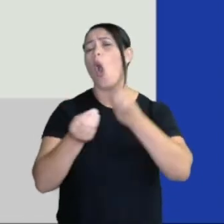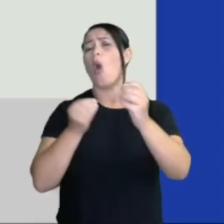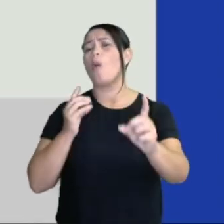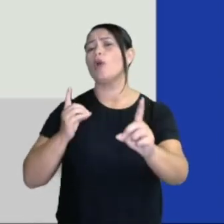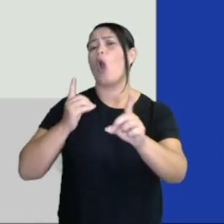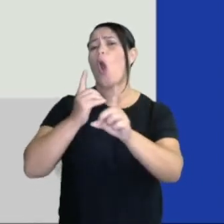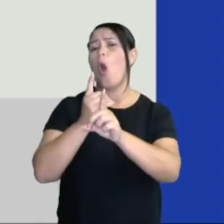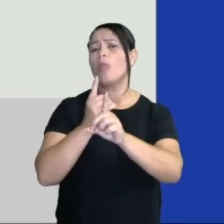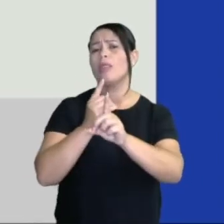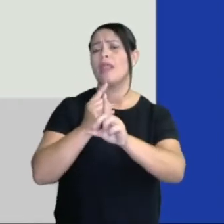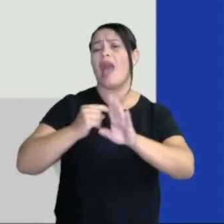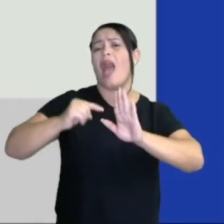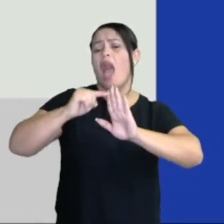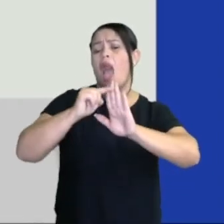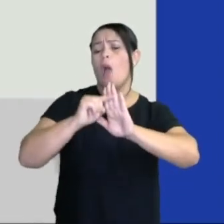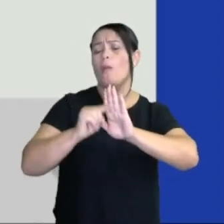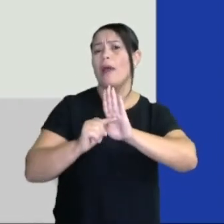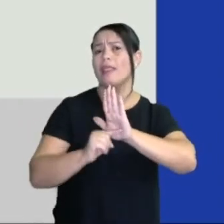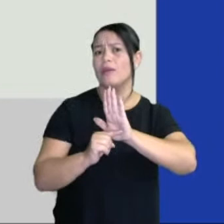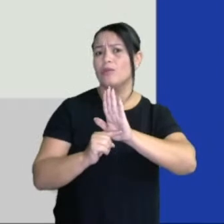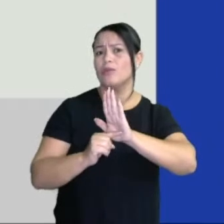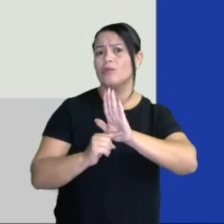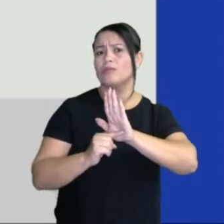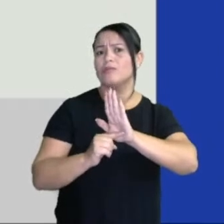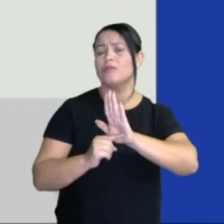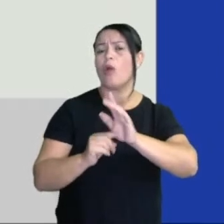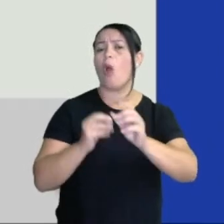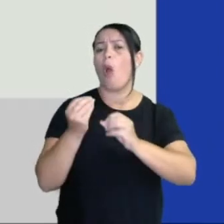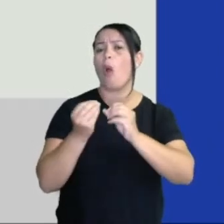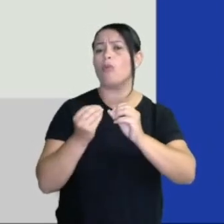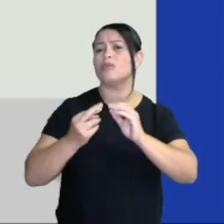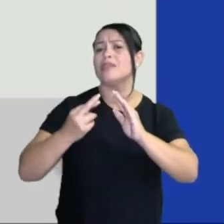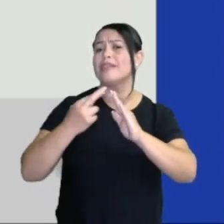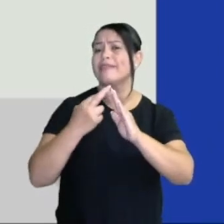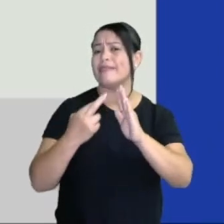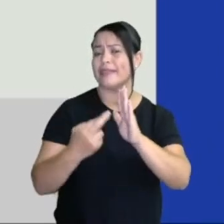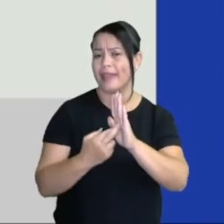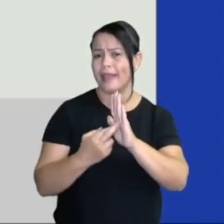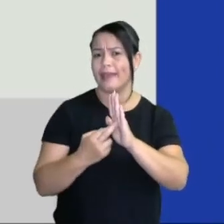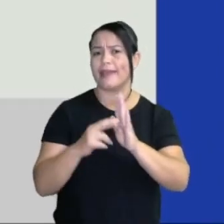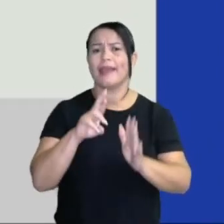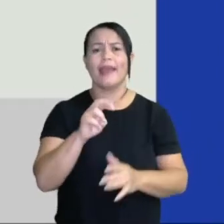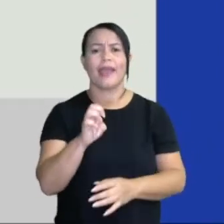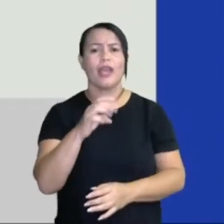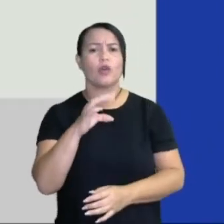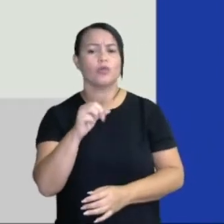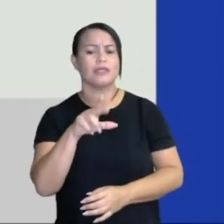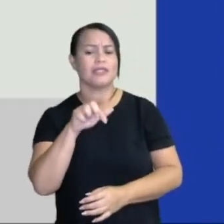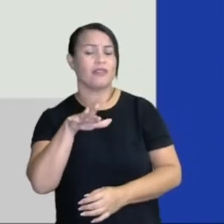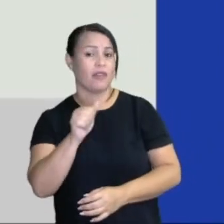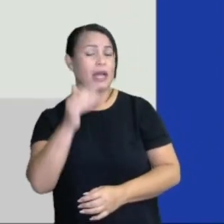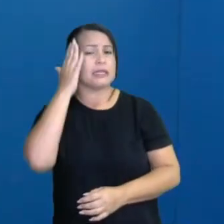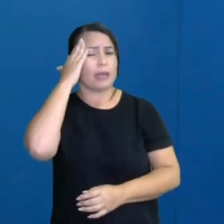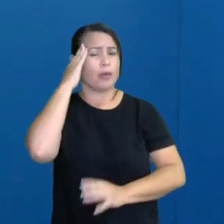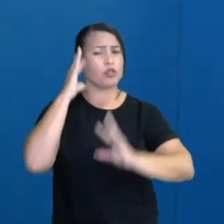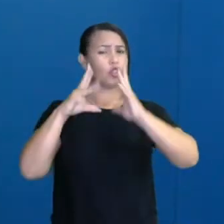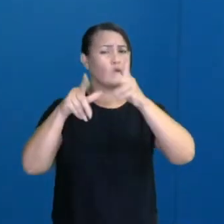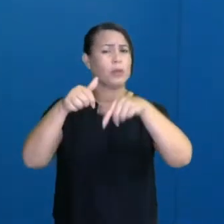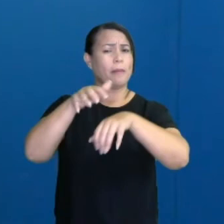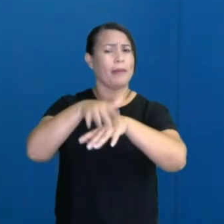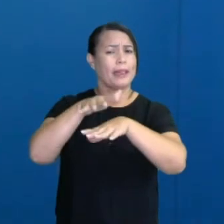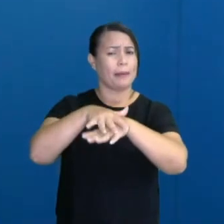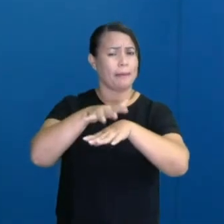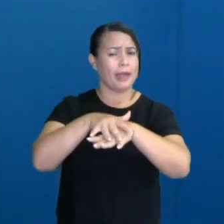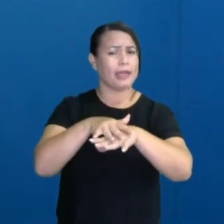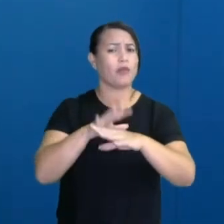o padrão de uma sequência recursiva? Então, sabemos que em toda a matemática, quando